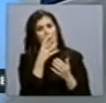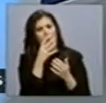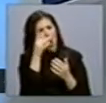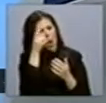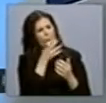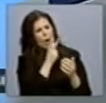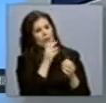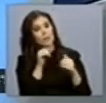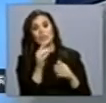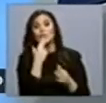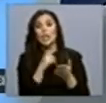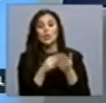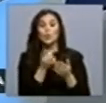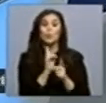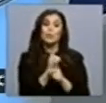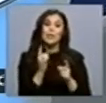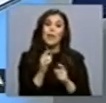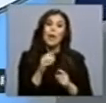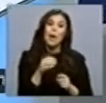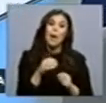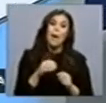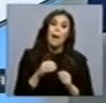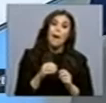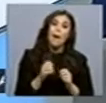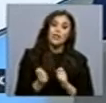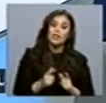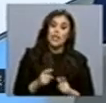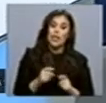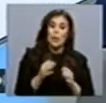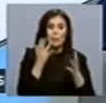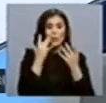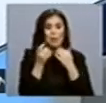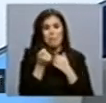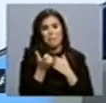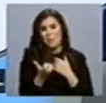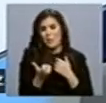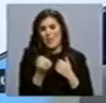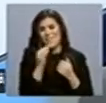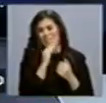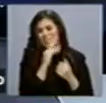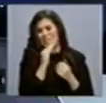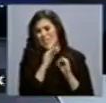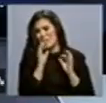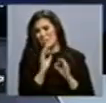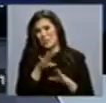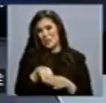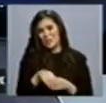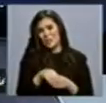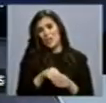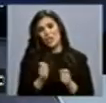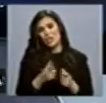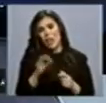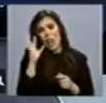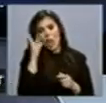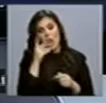porque Próxima Centauri, por ser tão pouco brilhante, ser uma estrela fria dentro daquilo que são as estrelas quentes,